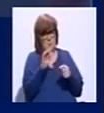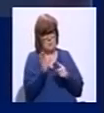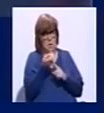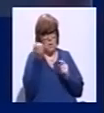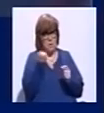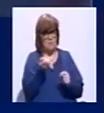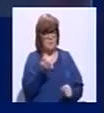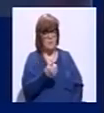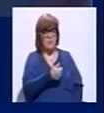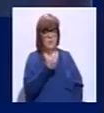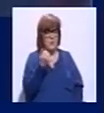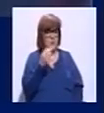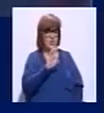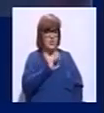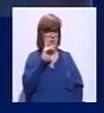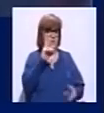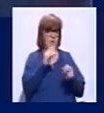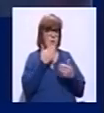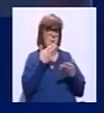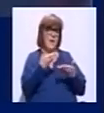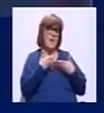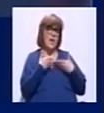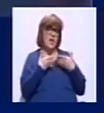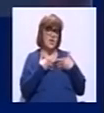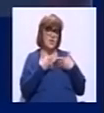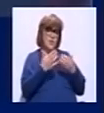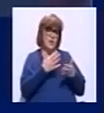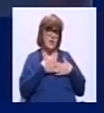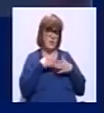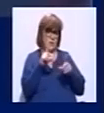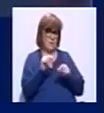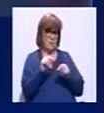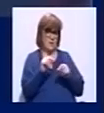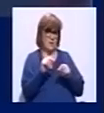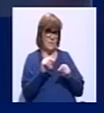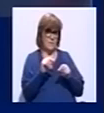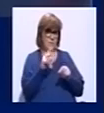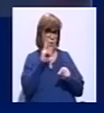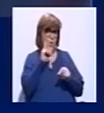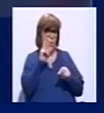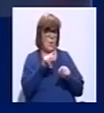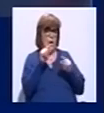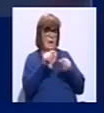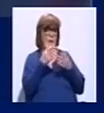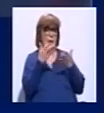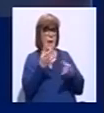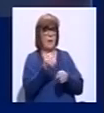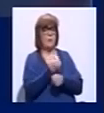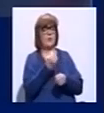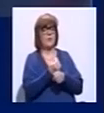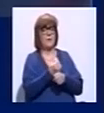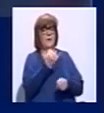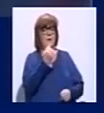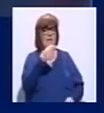e sempre galera obrigada pela pela ajuda que nos deu e também a olhar aquilo que é o trabalho do inesc